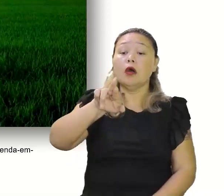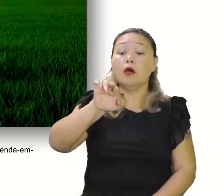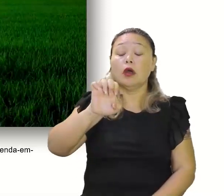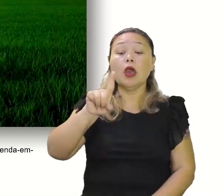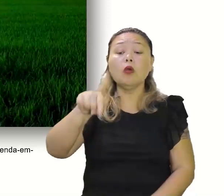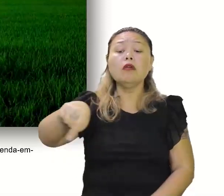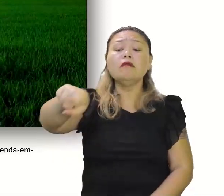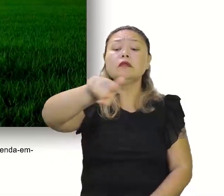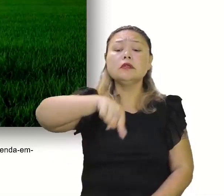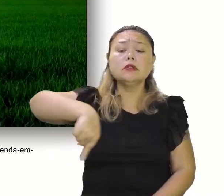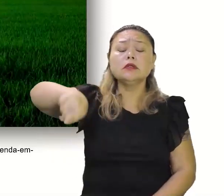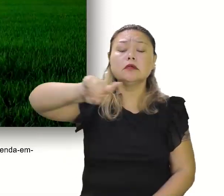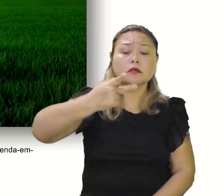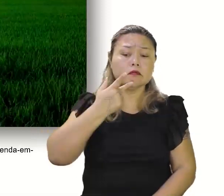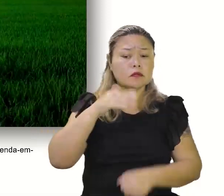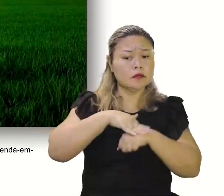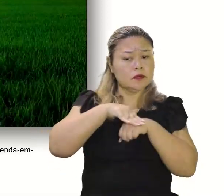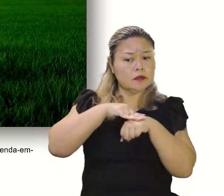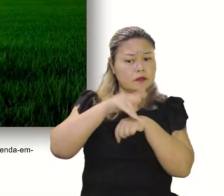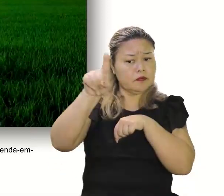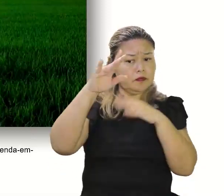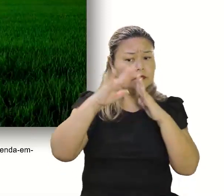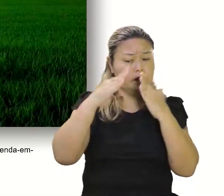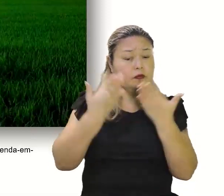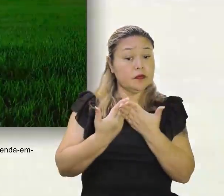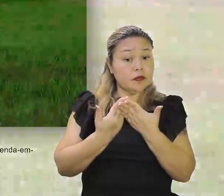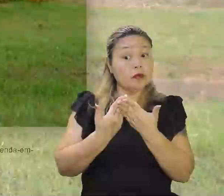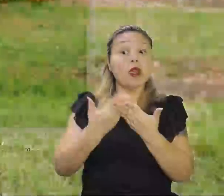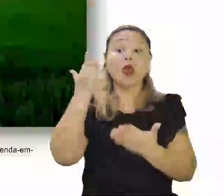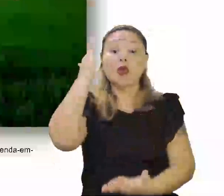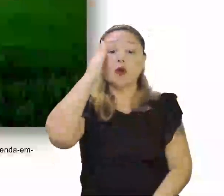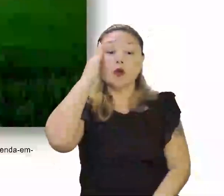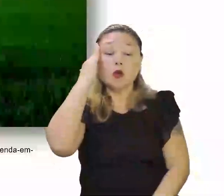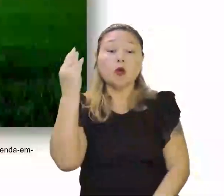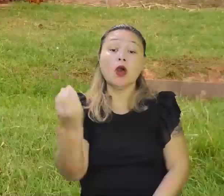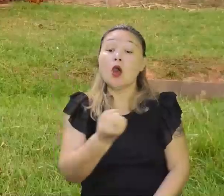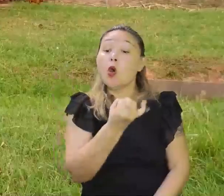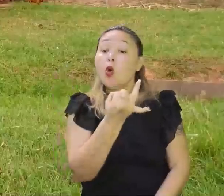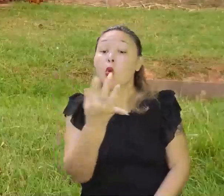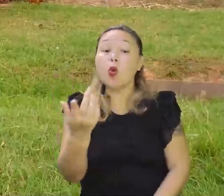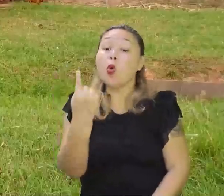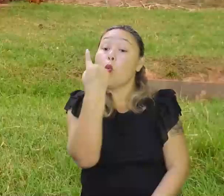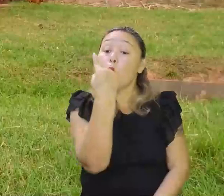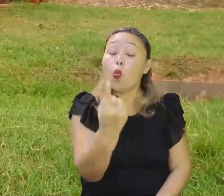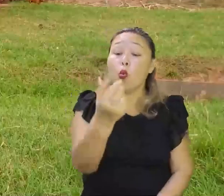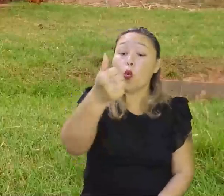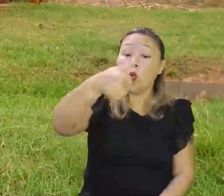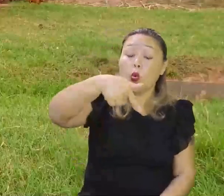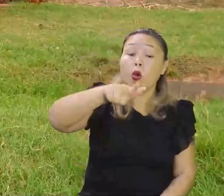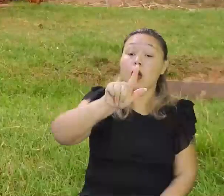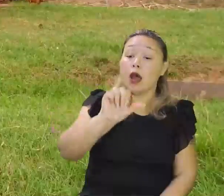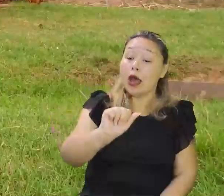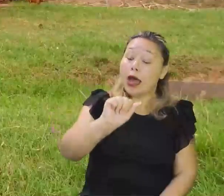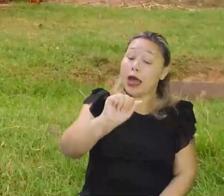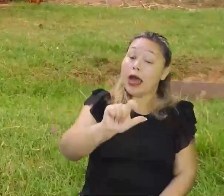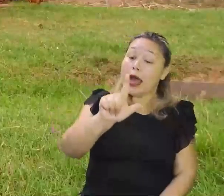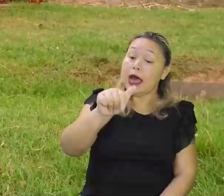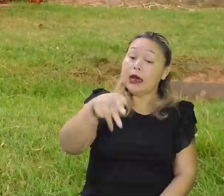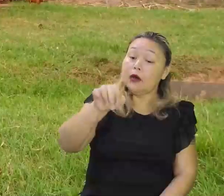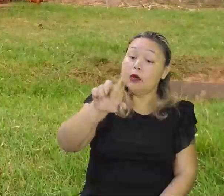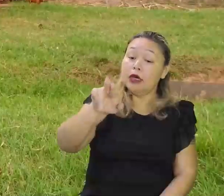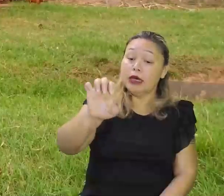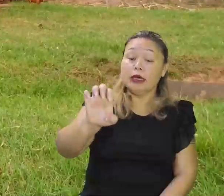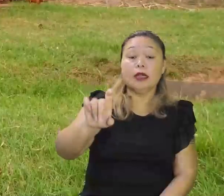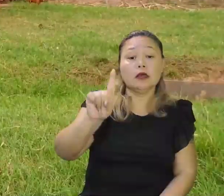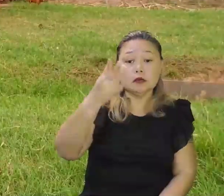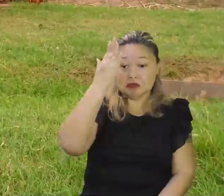você aí, vamos conversar aqui, você aí na escola, você sabe quanto é um alqueire? Sabe? Peraí, um alqueire?